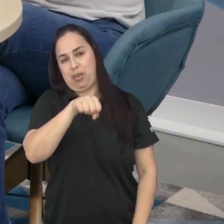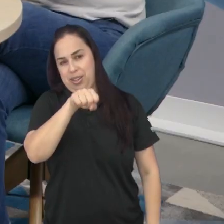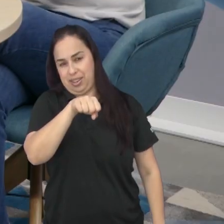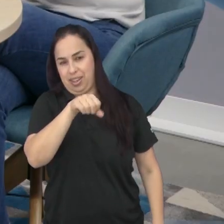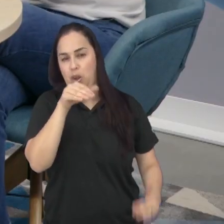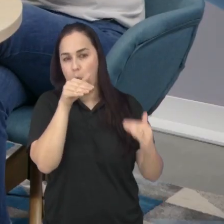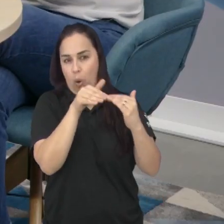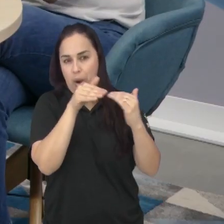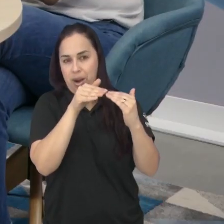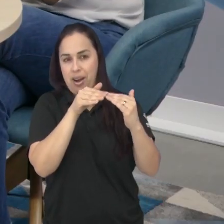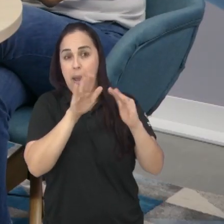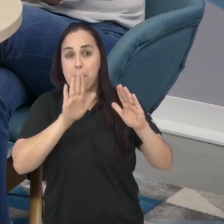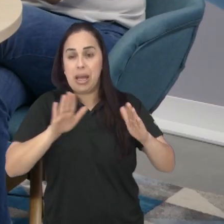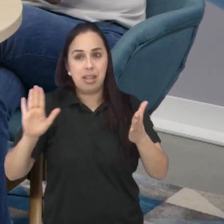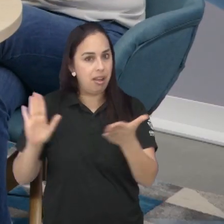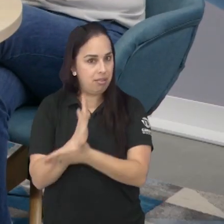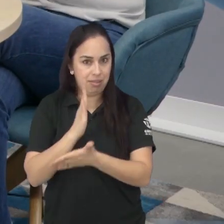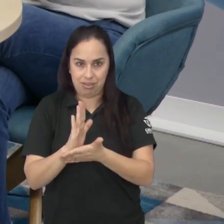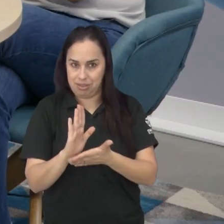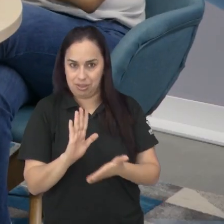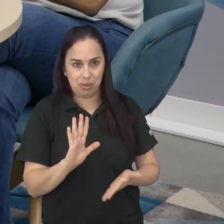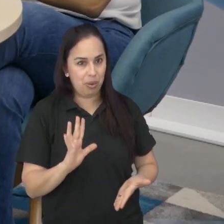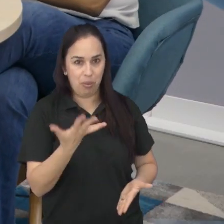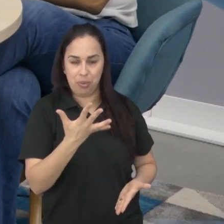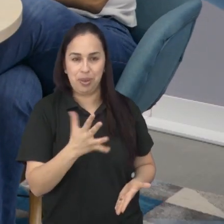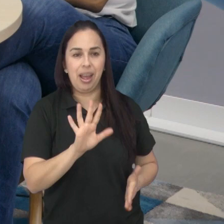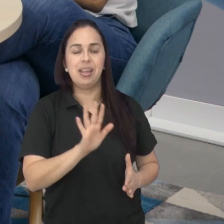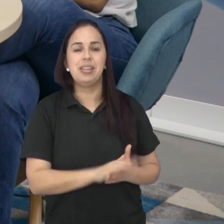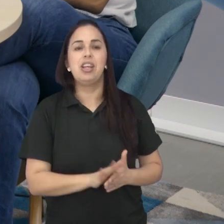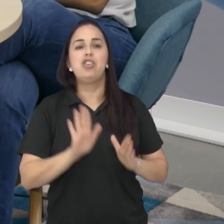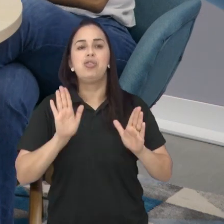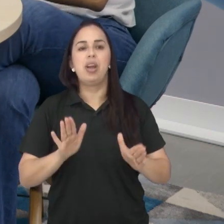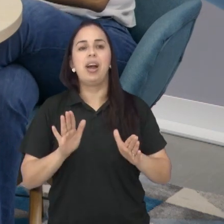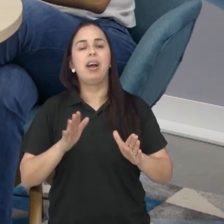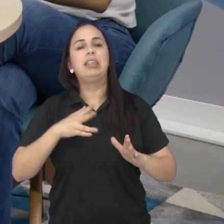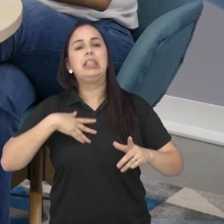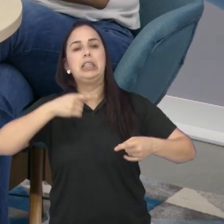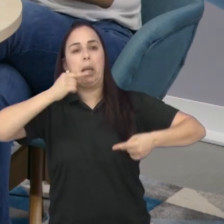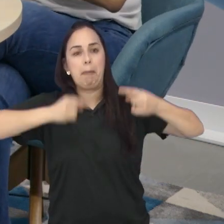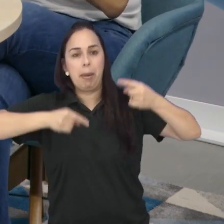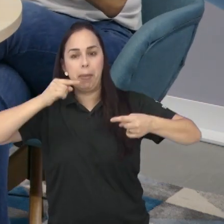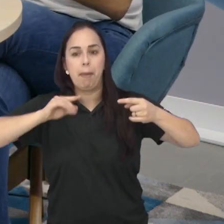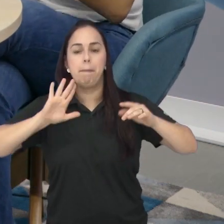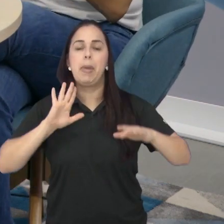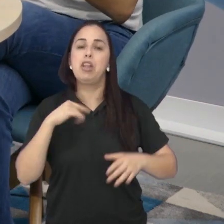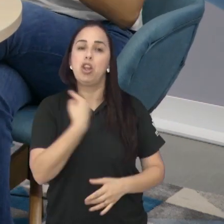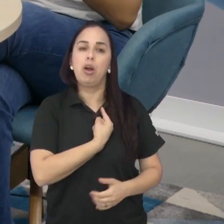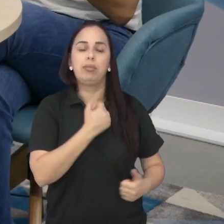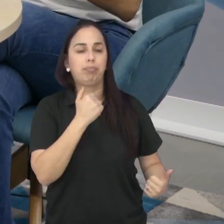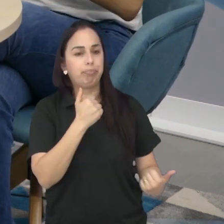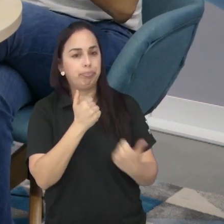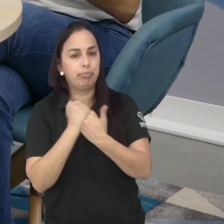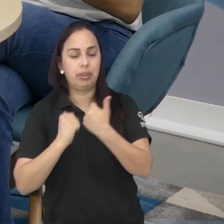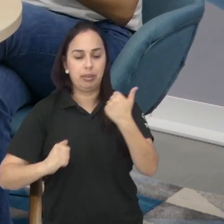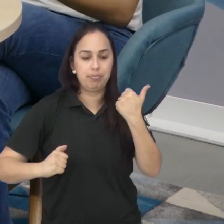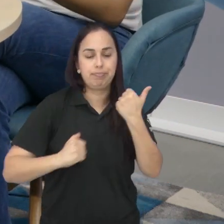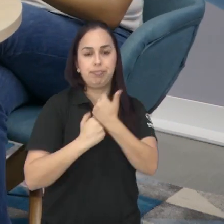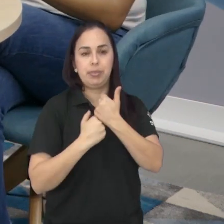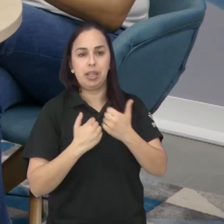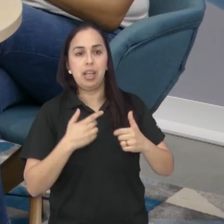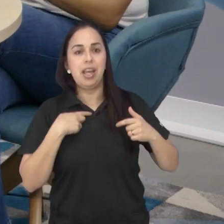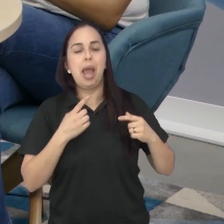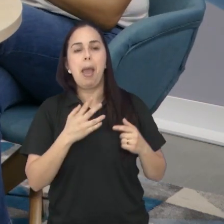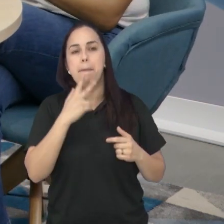nem sempre é assim. Gente que já debateu outras vezes. Mas vamos nos fortalecendo,